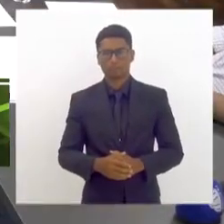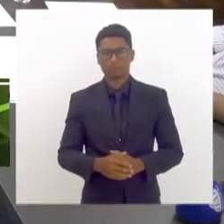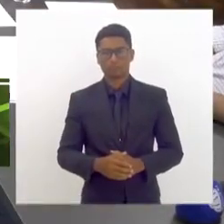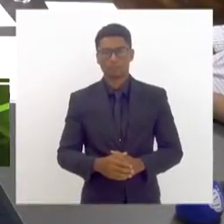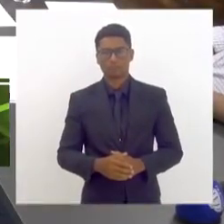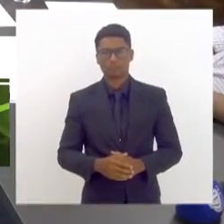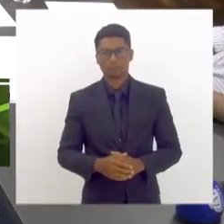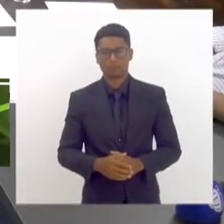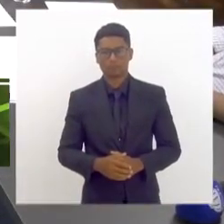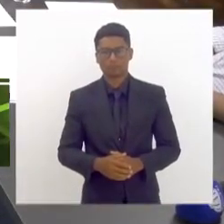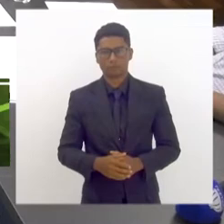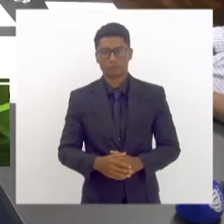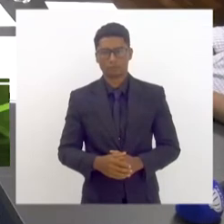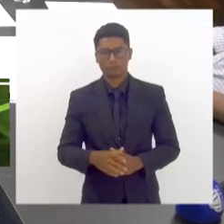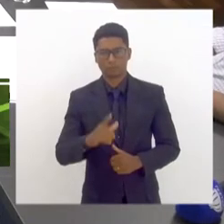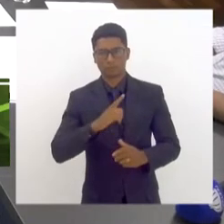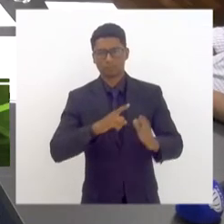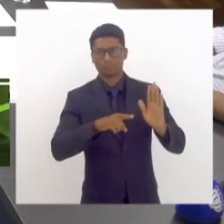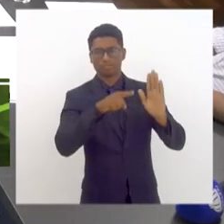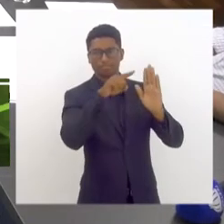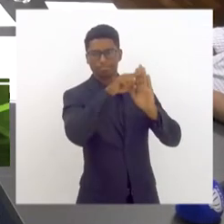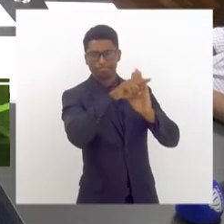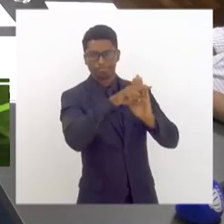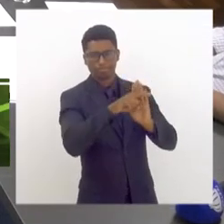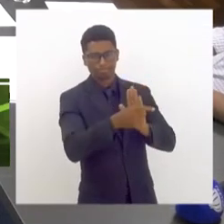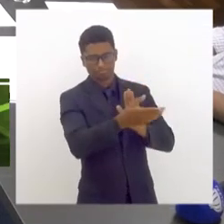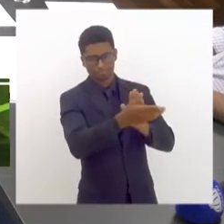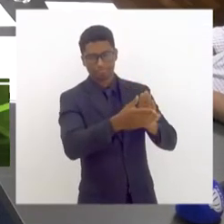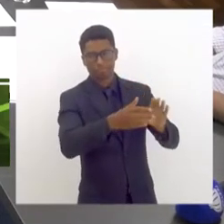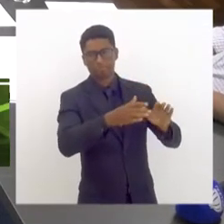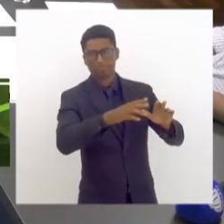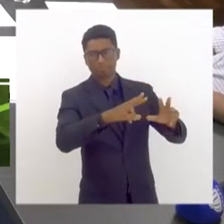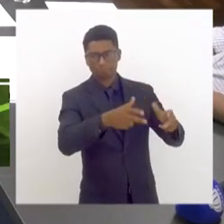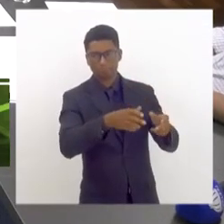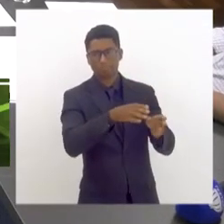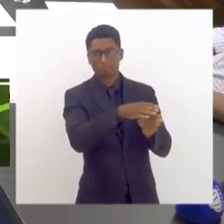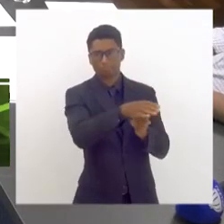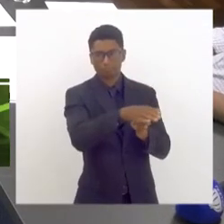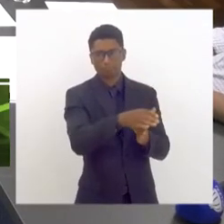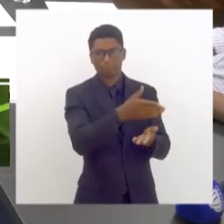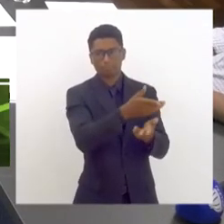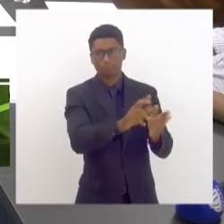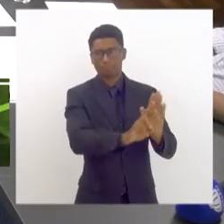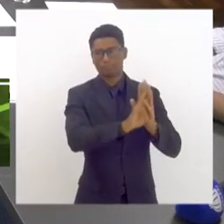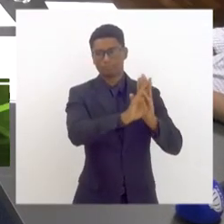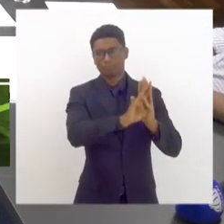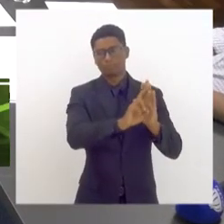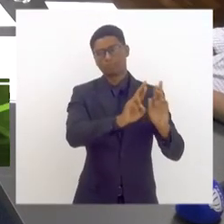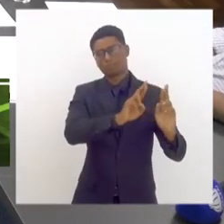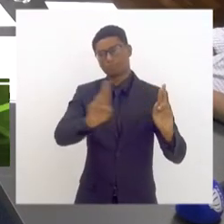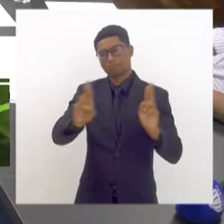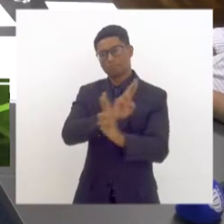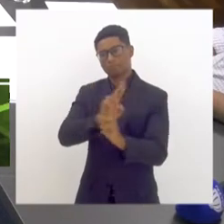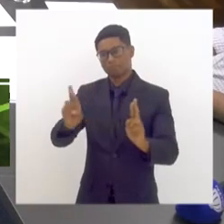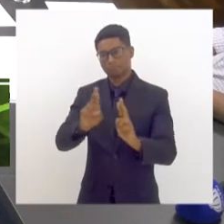gente teve algumas questões direcionadas aí ao conselho, então, que os representantes puderem responder, especialmente as